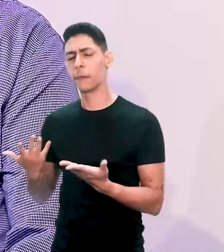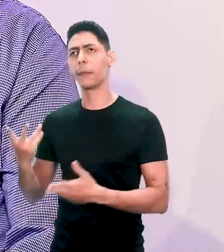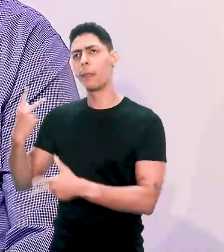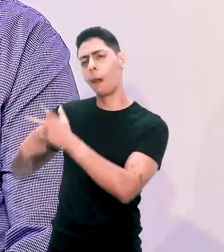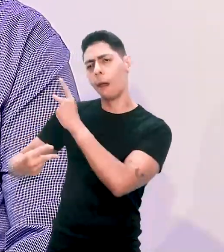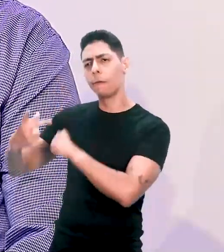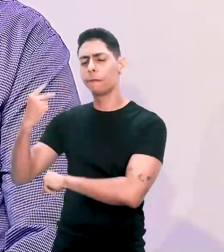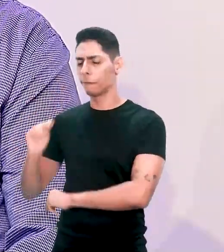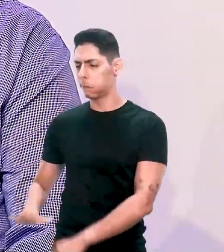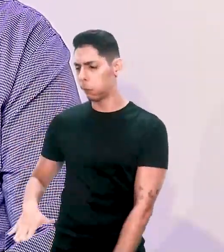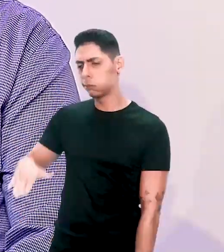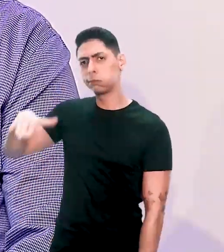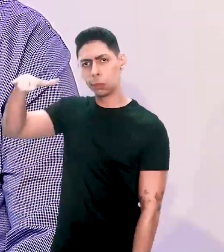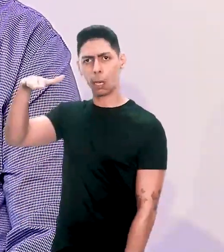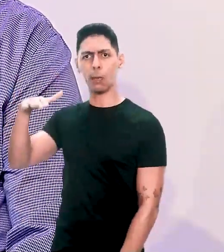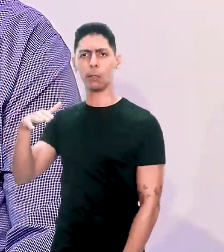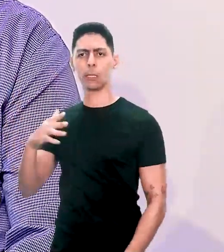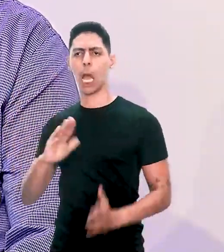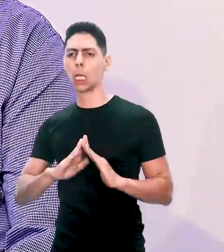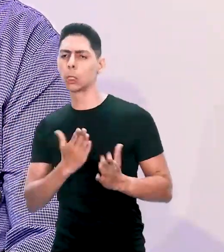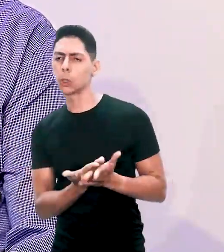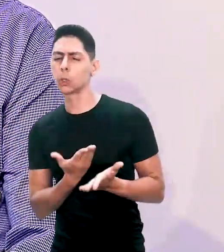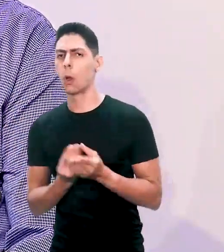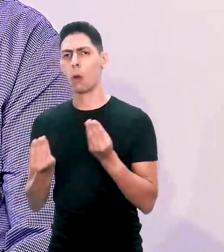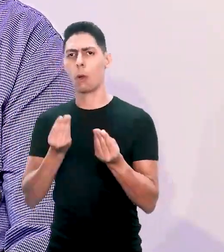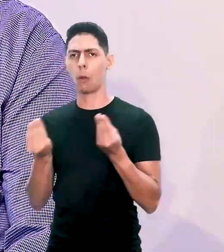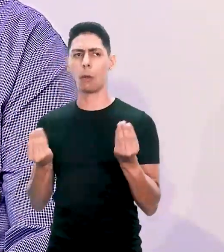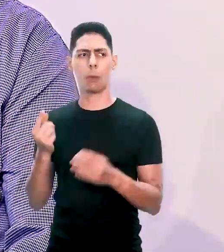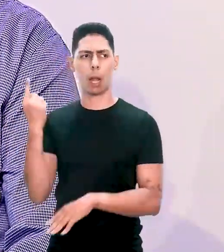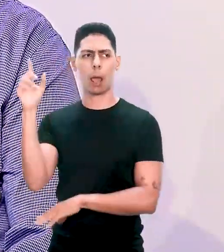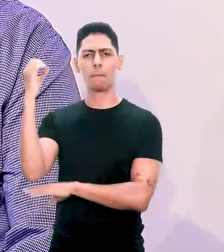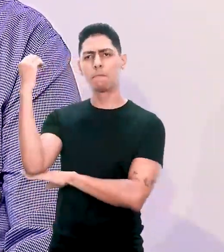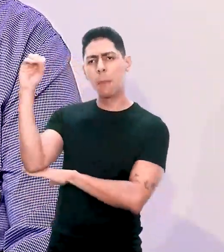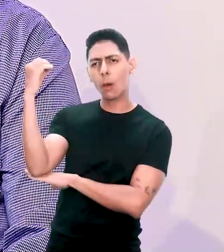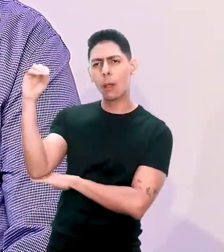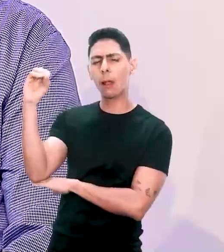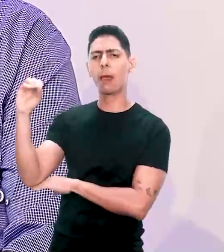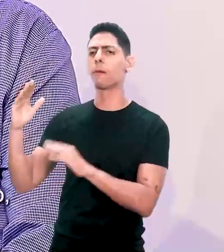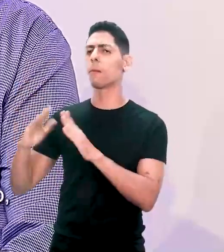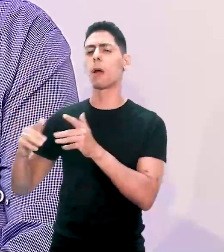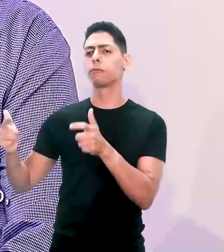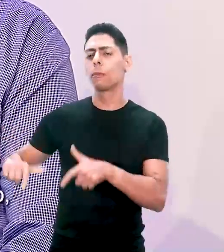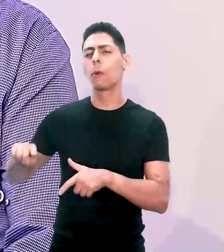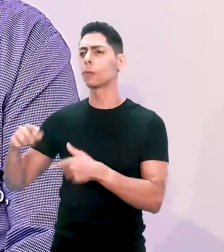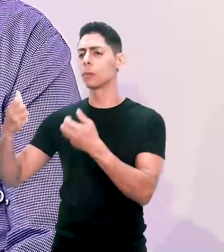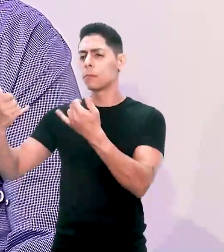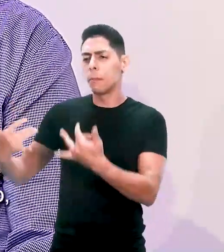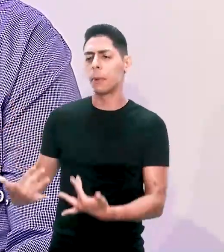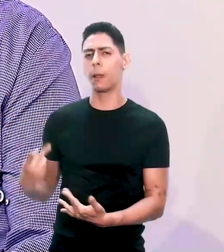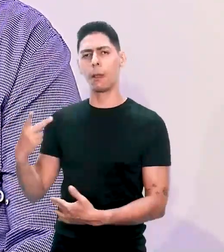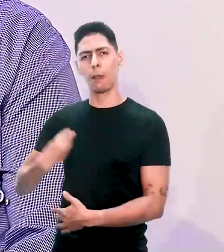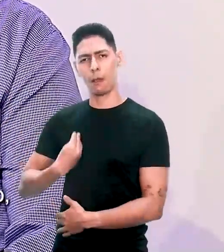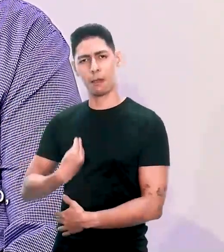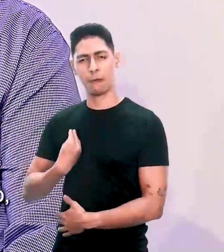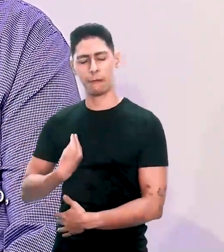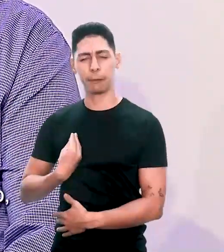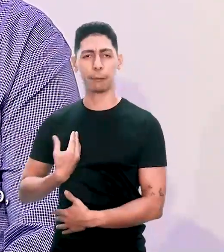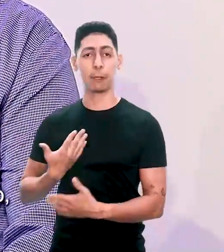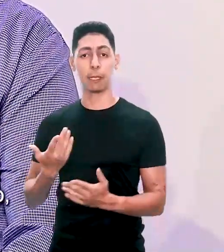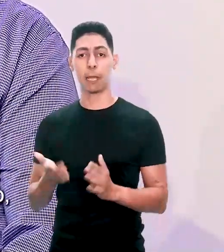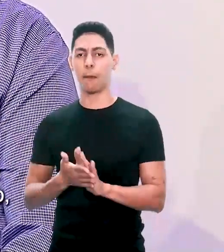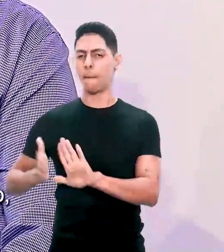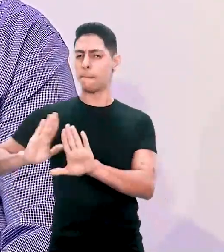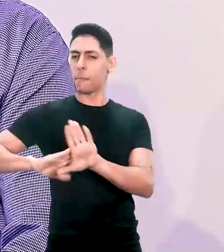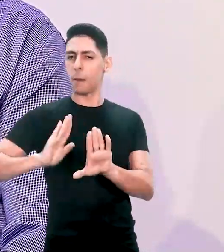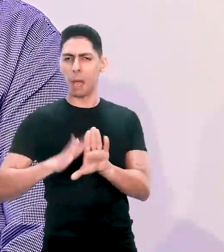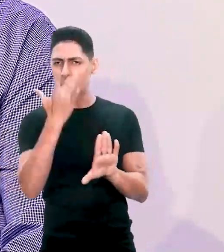infância, a sua vida estudantil em Porto Alegre, você morava em que bairro lá em Porto Alegre? Conta um pouquinho para nós desse lado que as pessoas